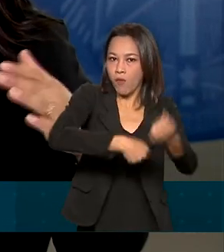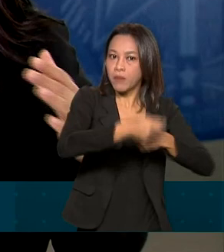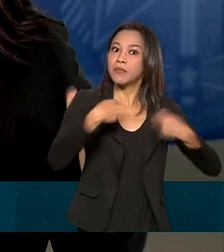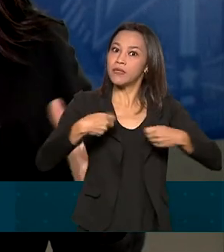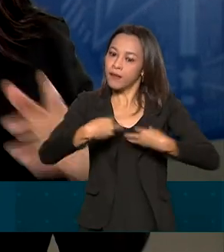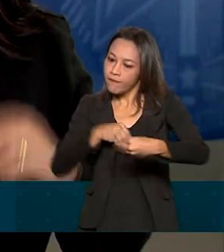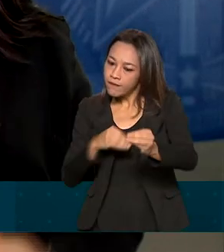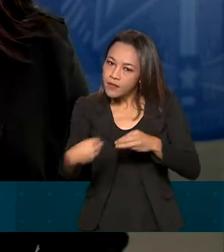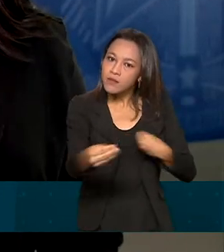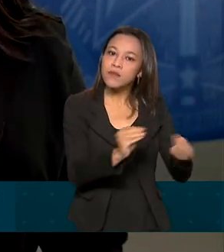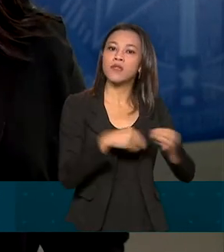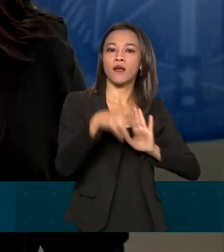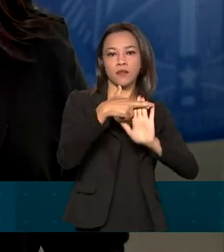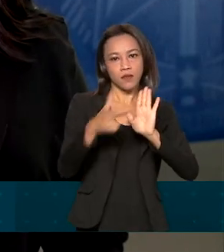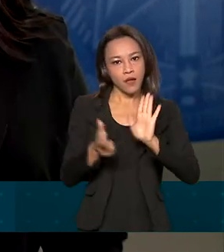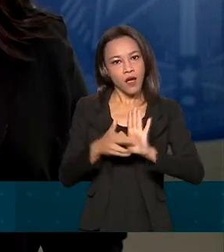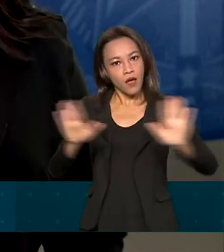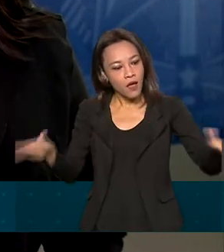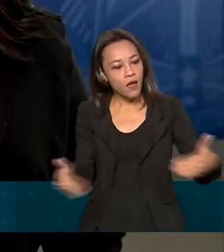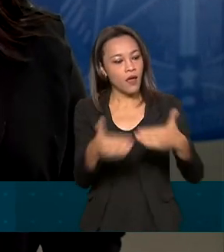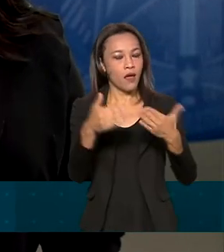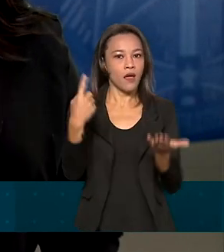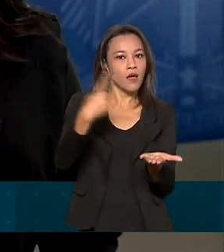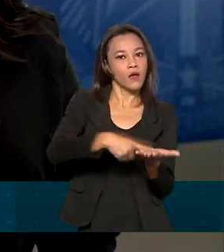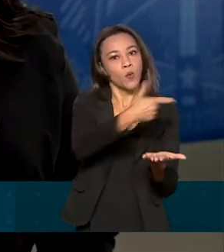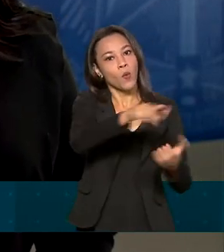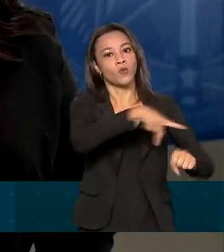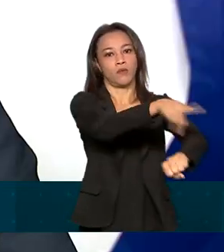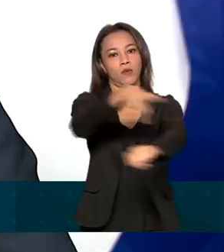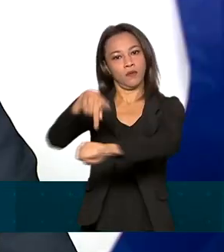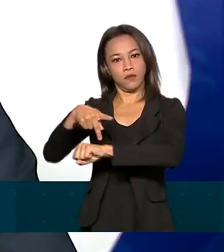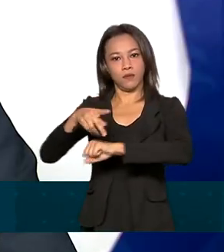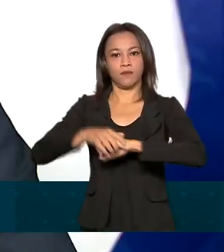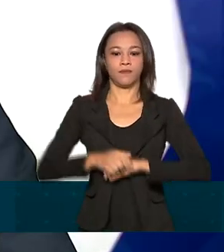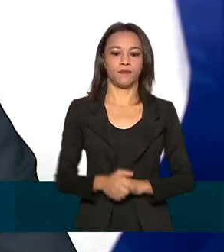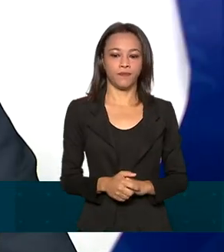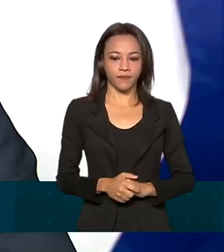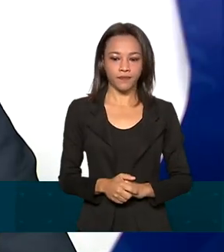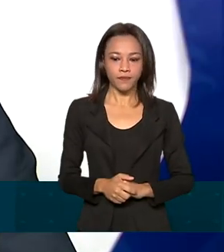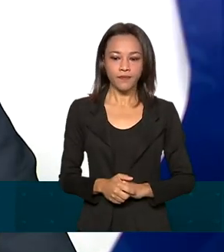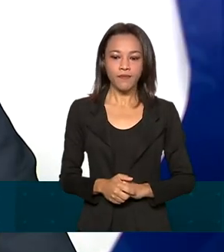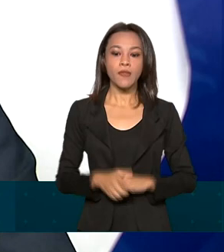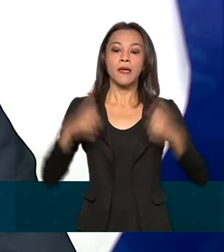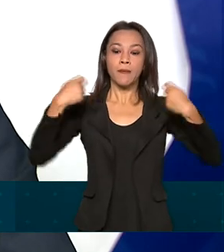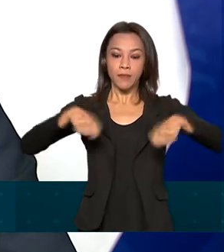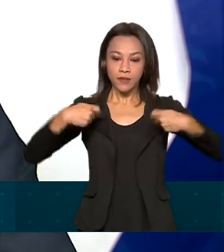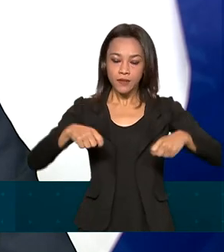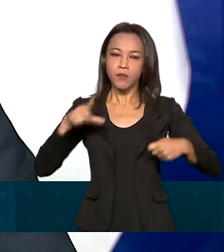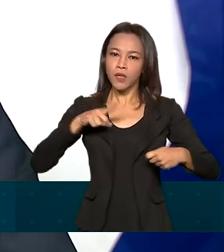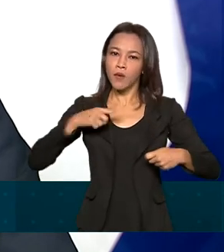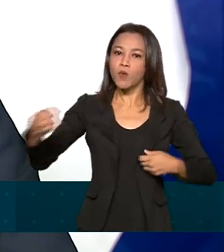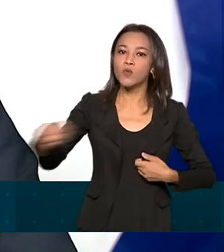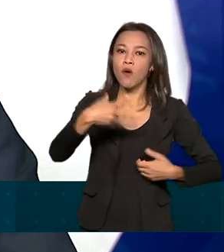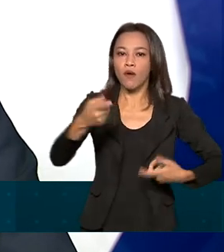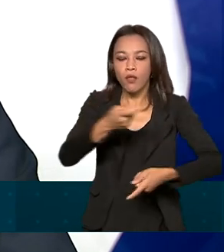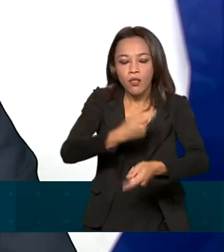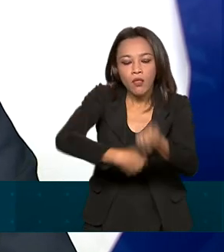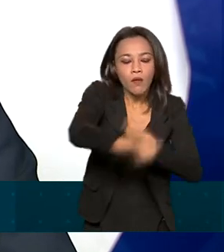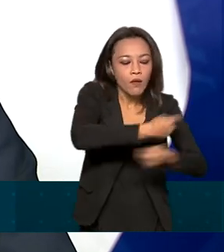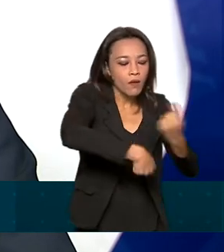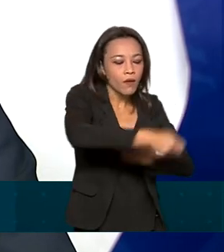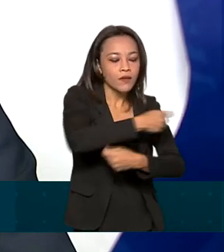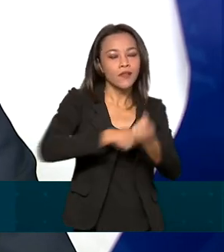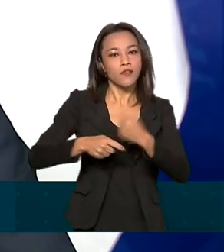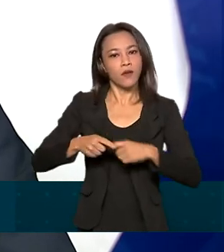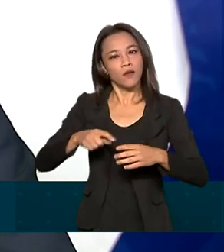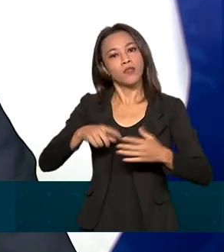flexibilidade nos acordos comerciais com outros países. Precisamos lançar novas negociações e concluir